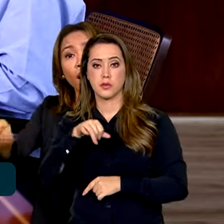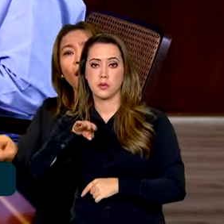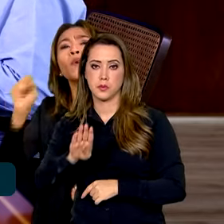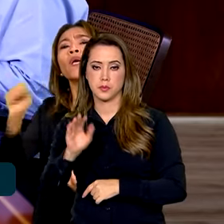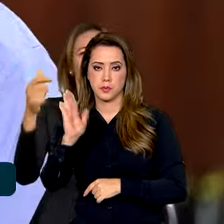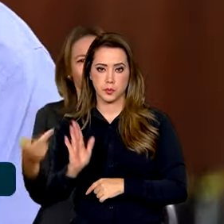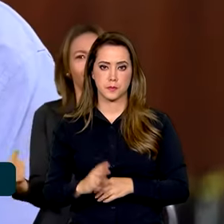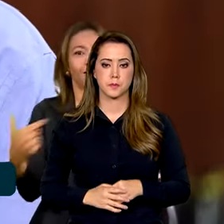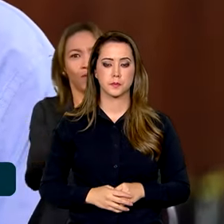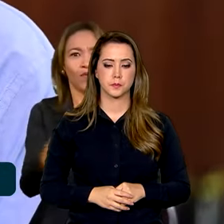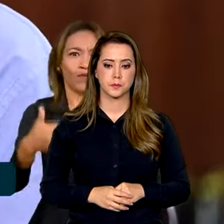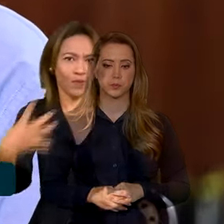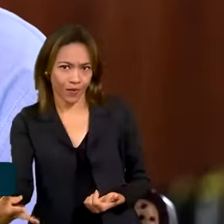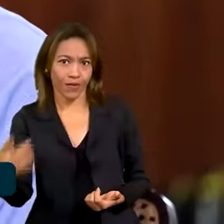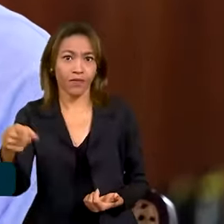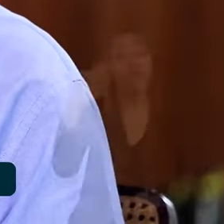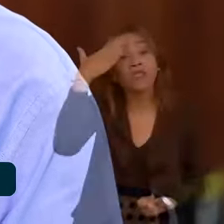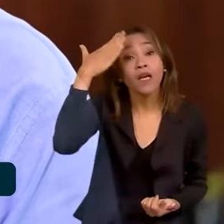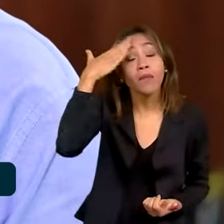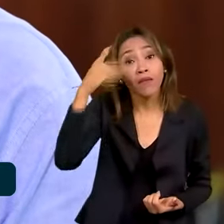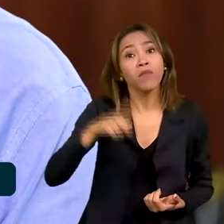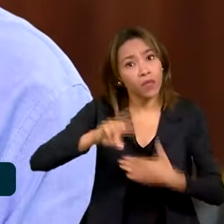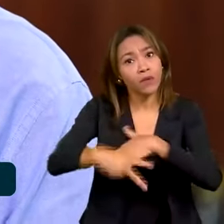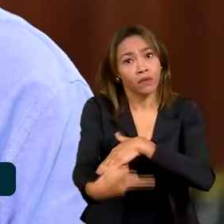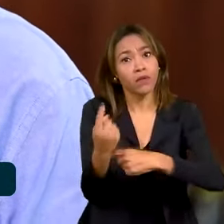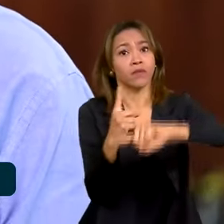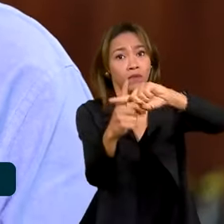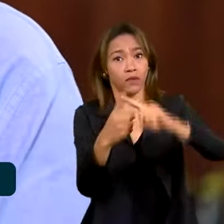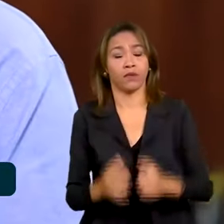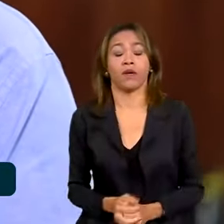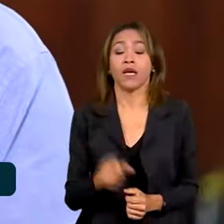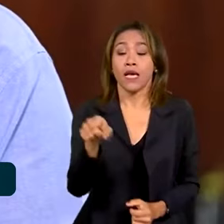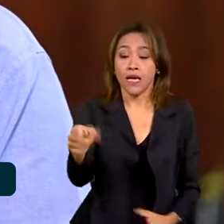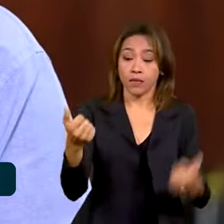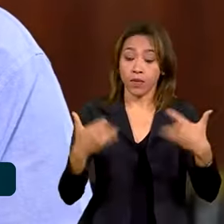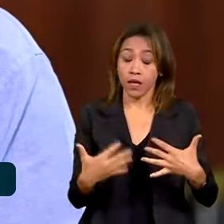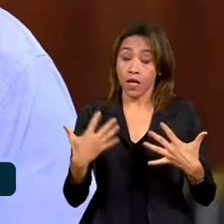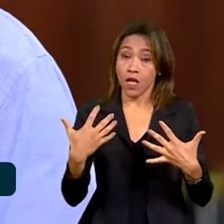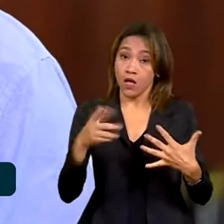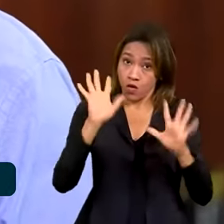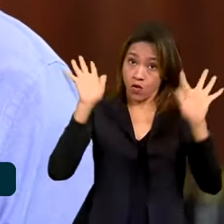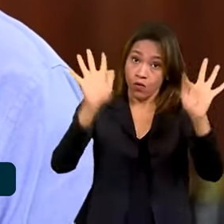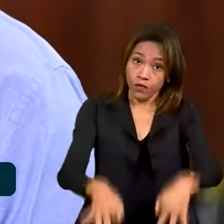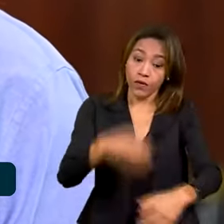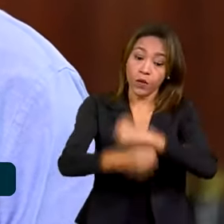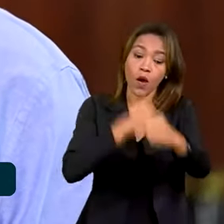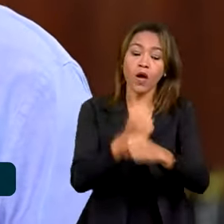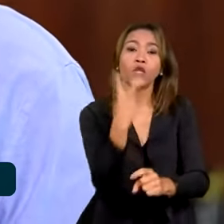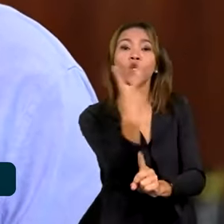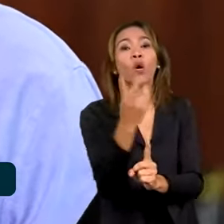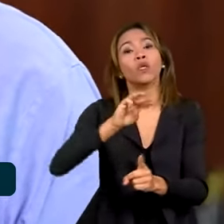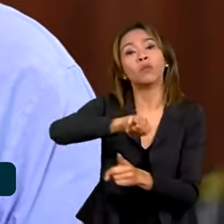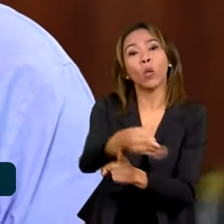bruto brasileiro. Esse ano, possivelmente, a gente chega no final do ano a 2 milhões de empregos com carteira profissional